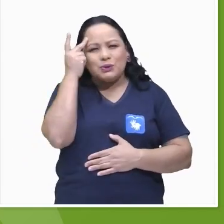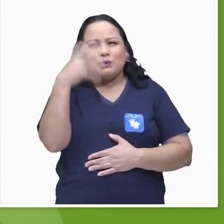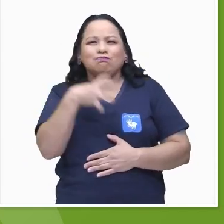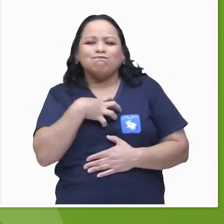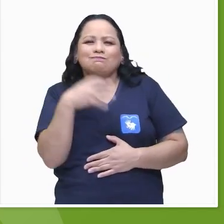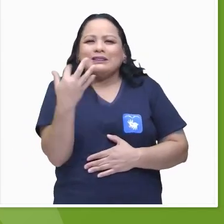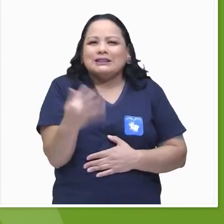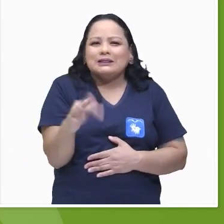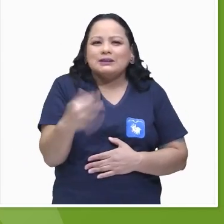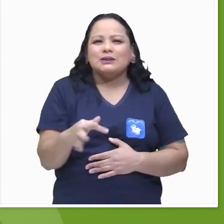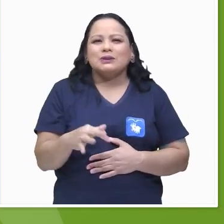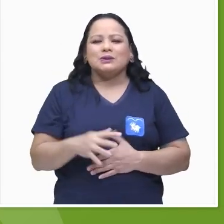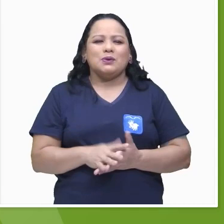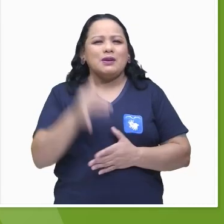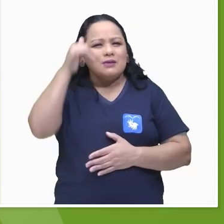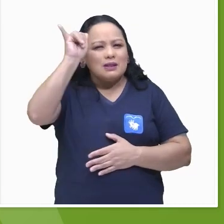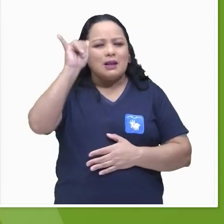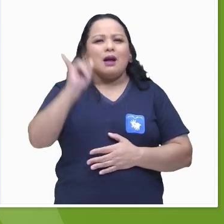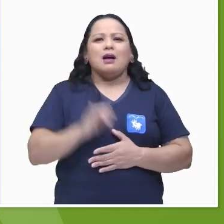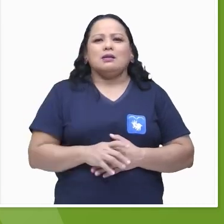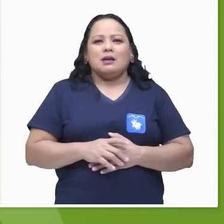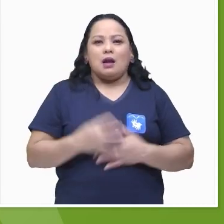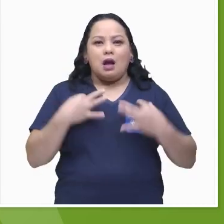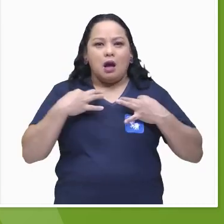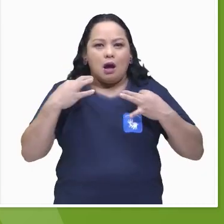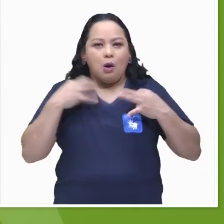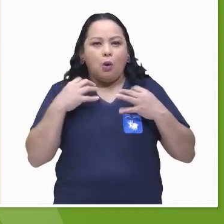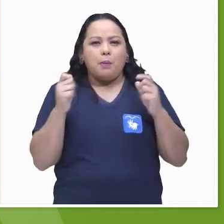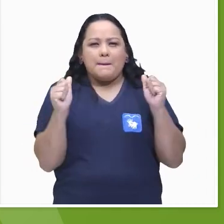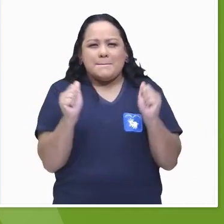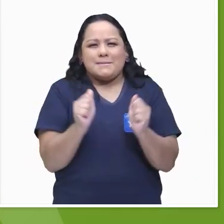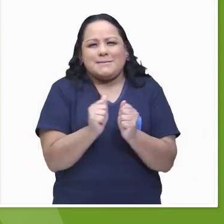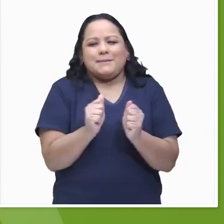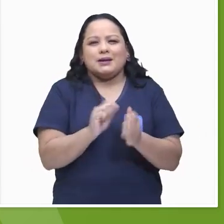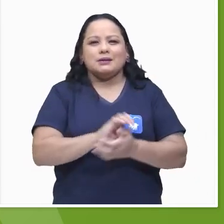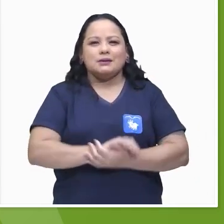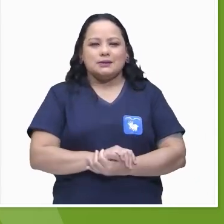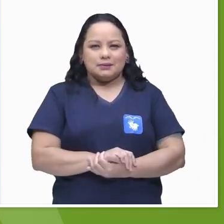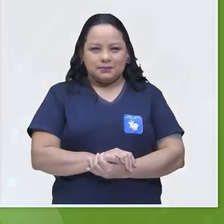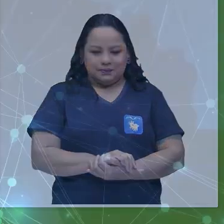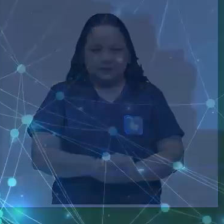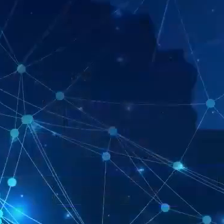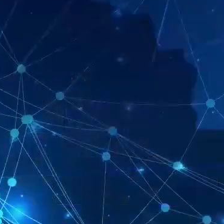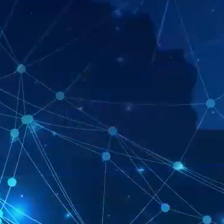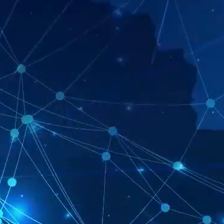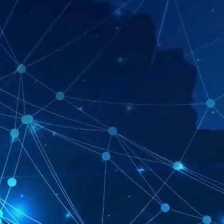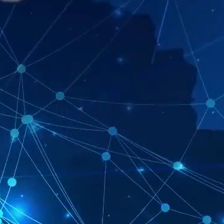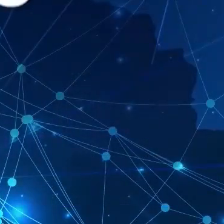usar roupa muito apertada também vai irritar um pouco a região, tá bom?